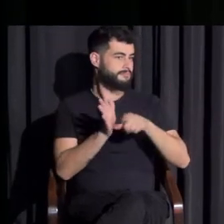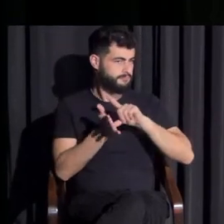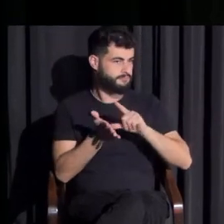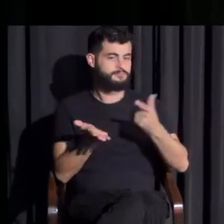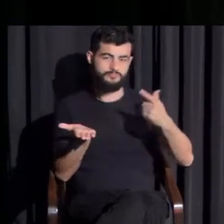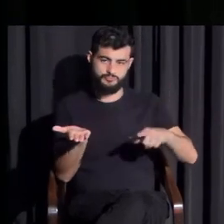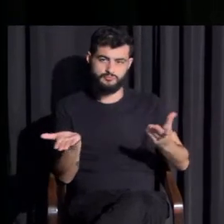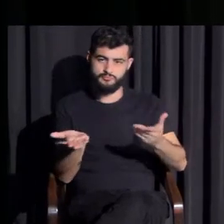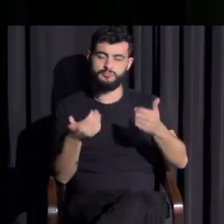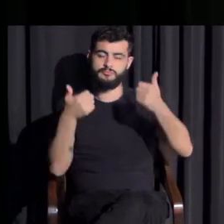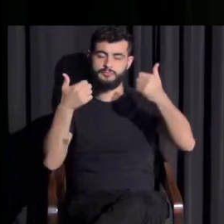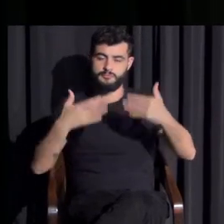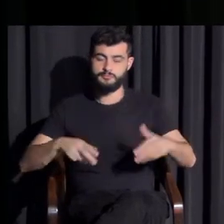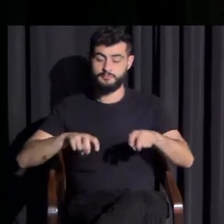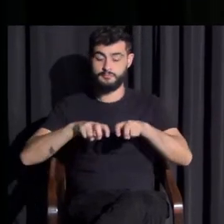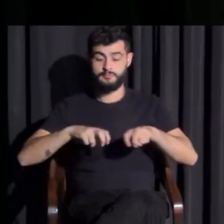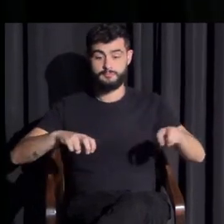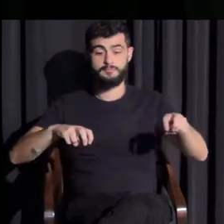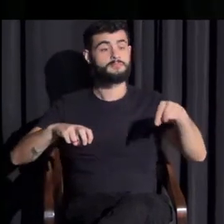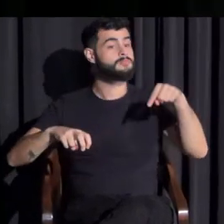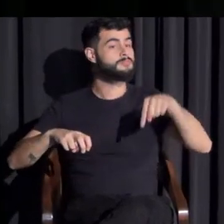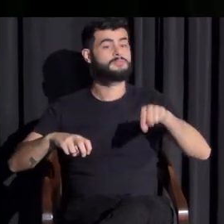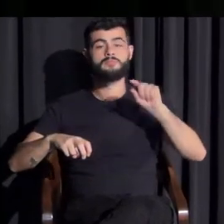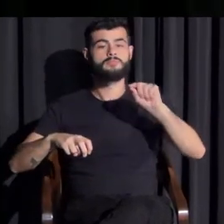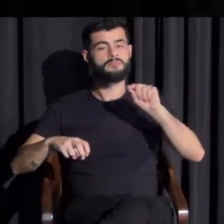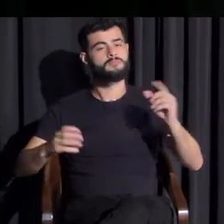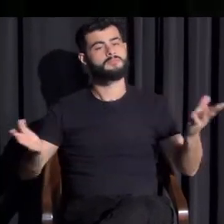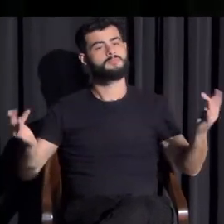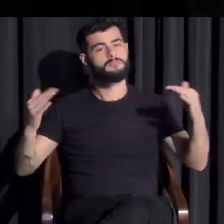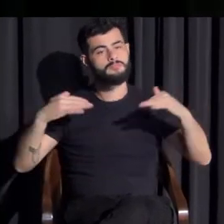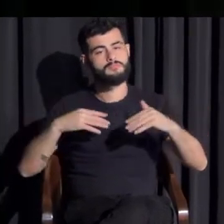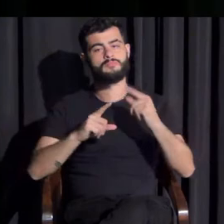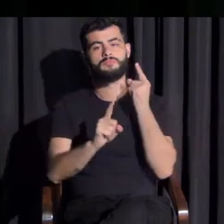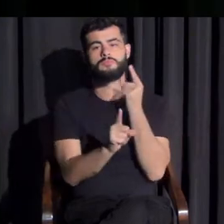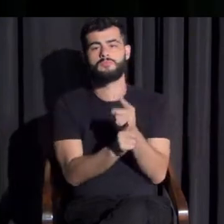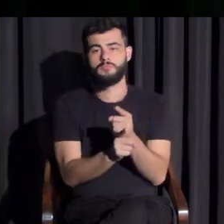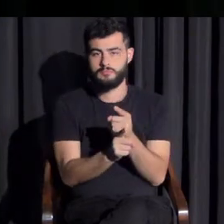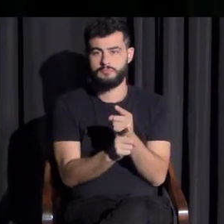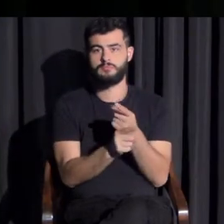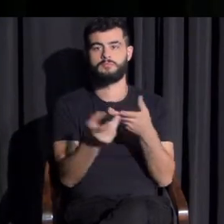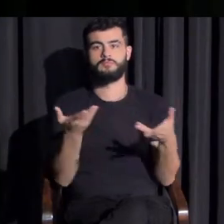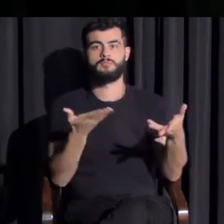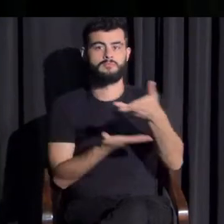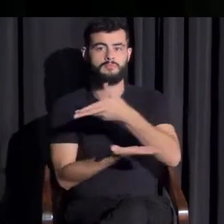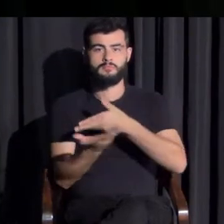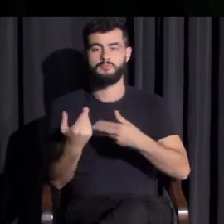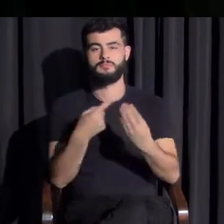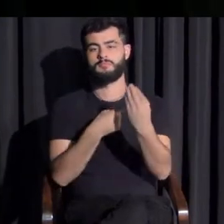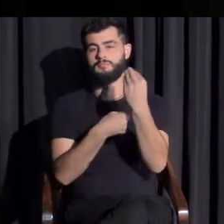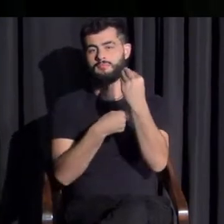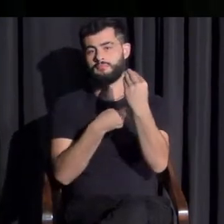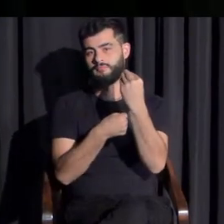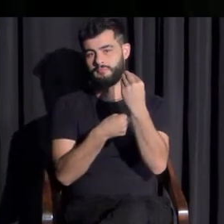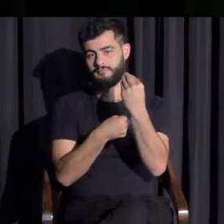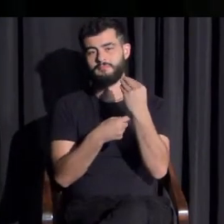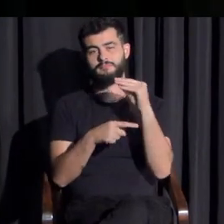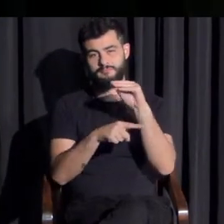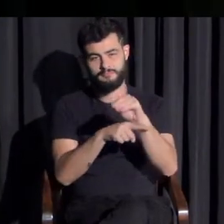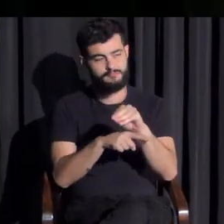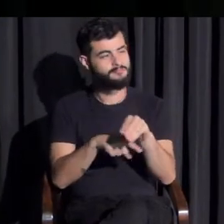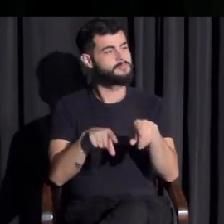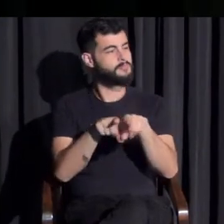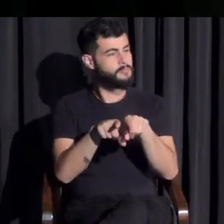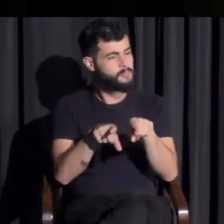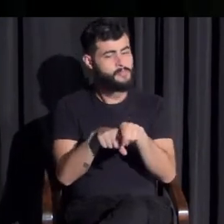espaço do seminário é um espaço de encontro, um espaço de alimento também, em que as pessoas que atuam